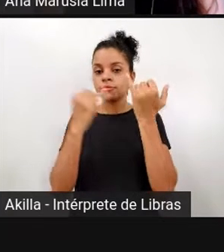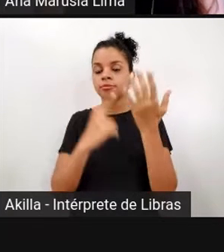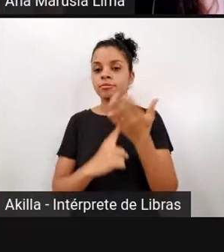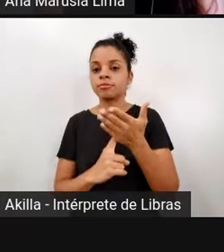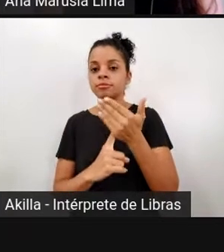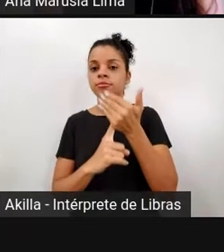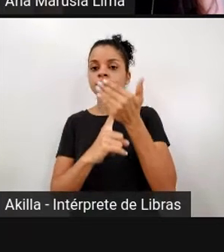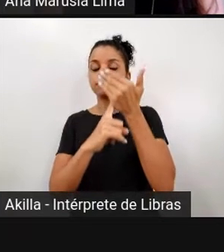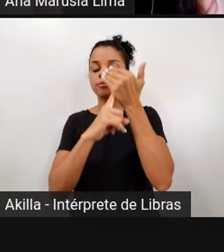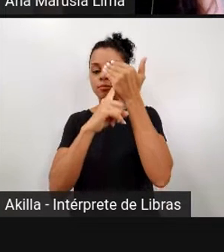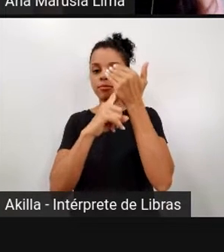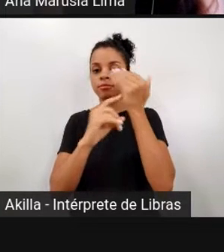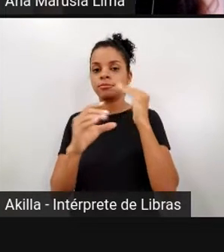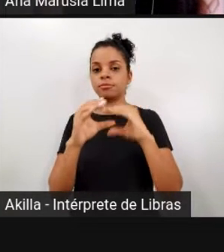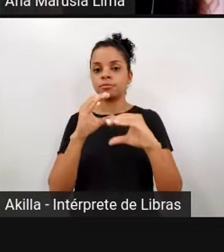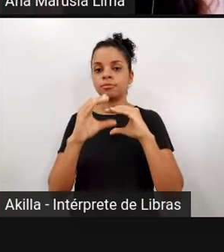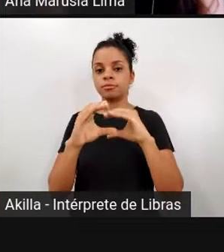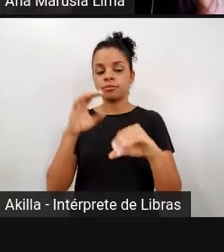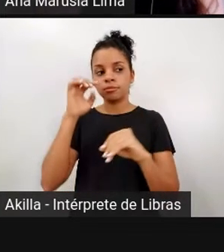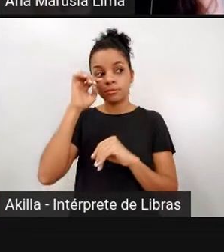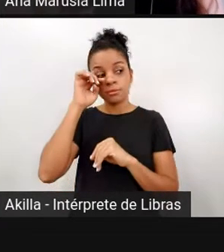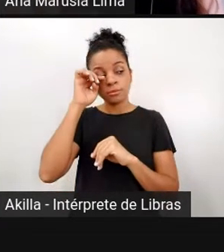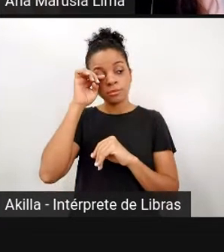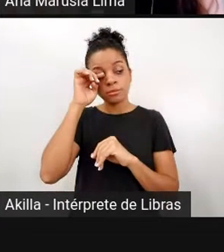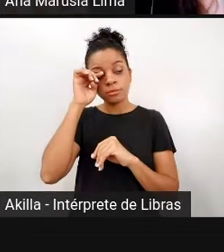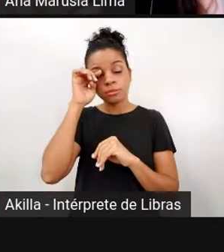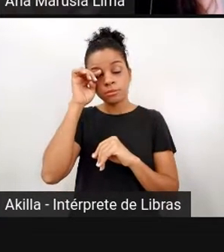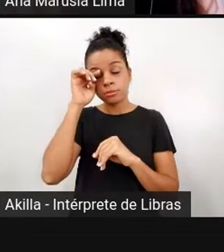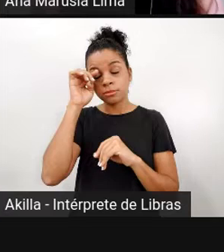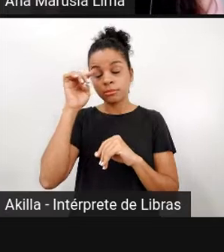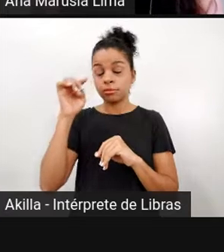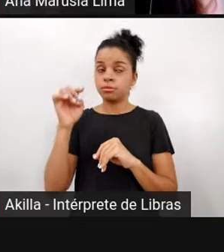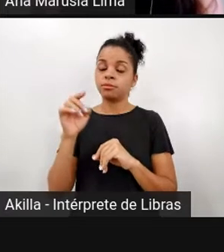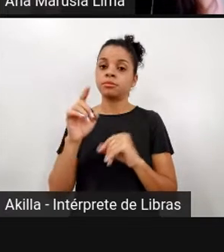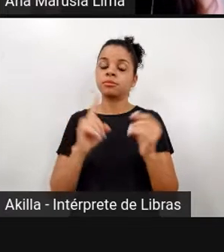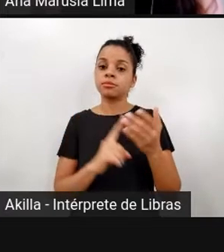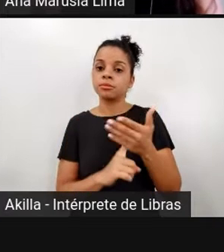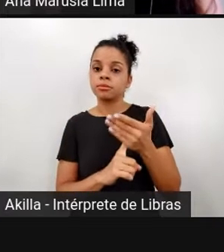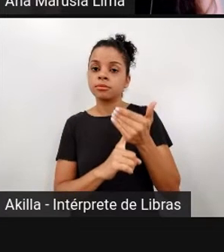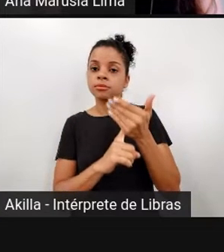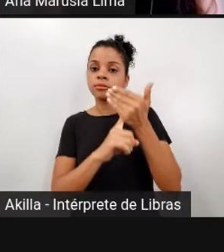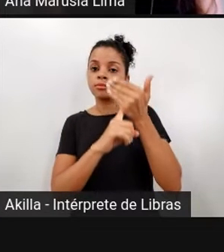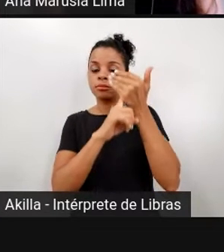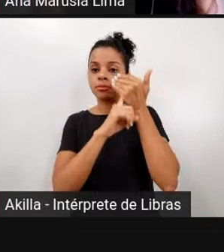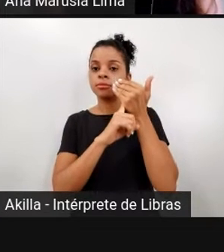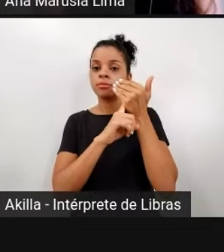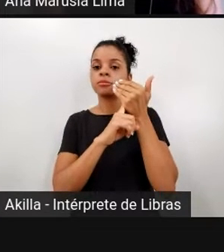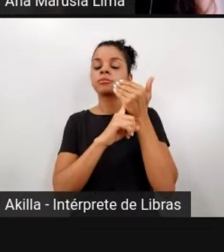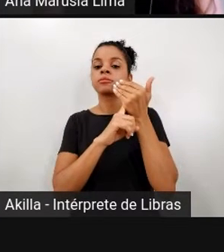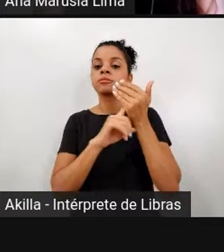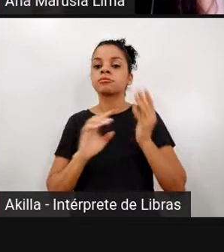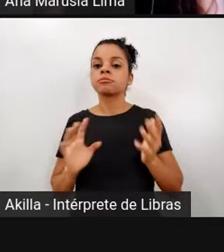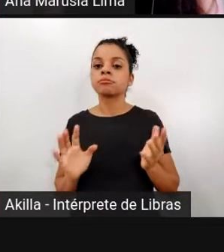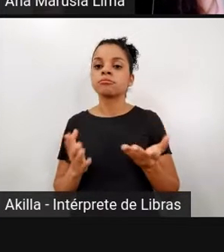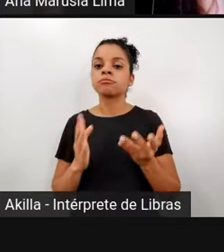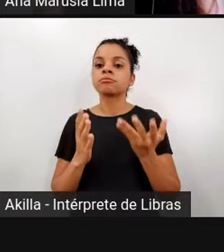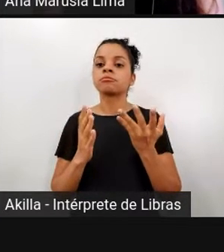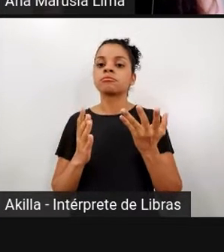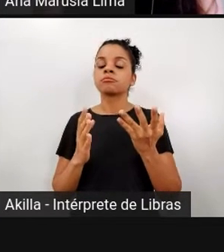comunicação. E essas tecnologias foram preponderantes para a ampliação do infotenimento, especialmente a partir da década